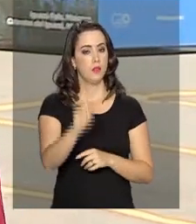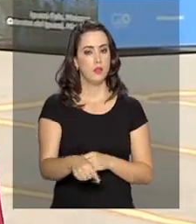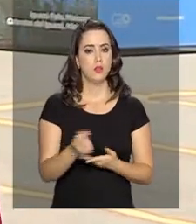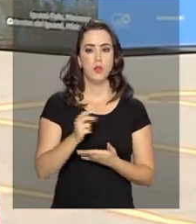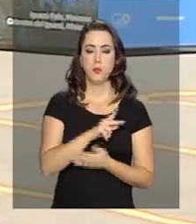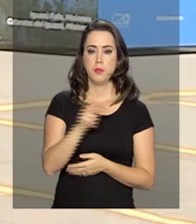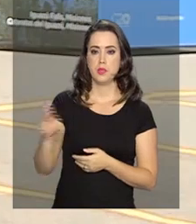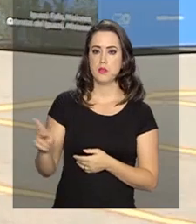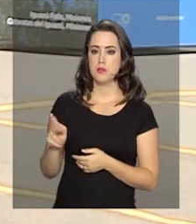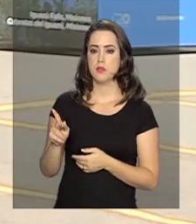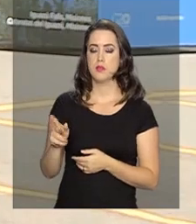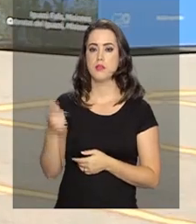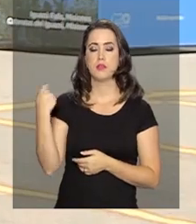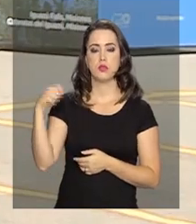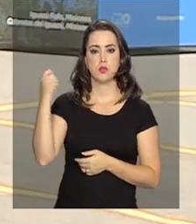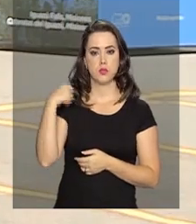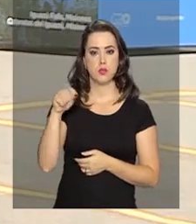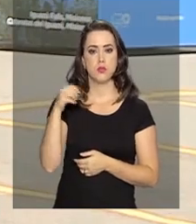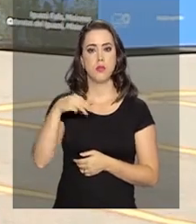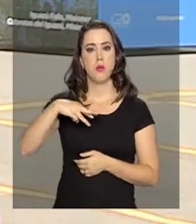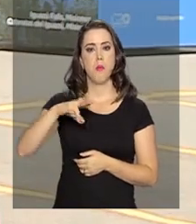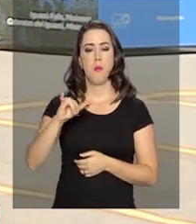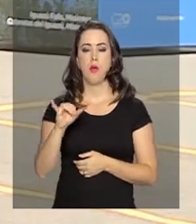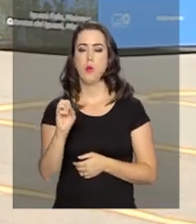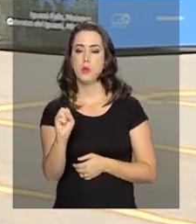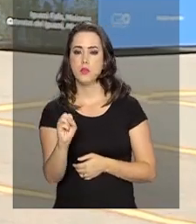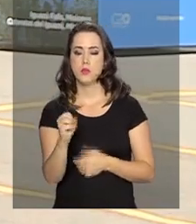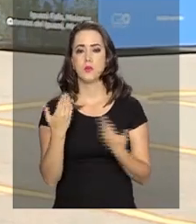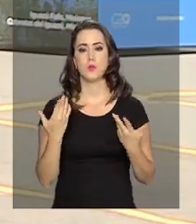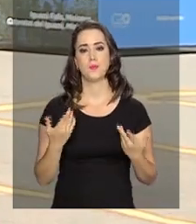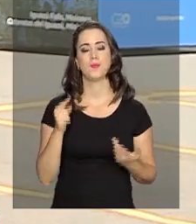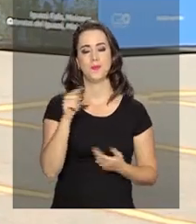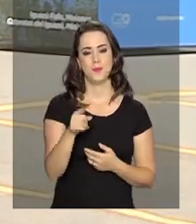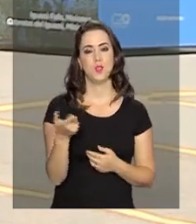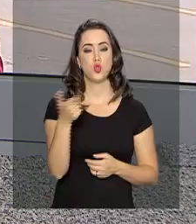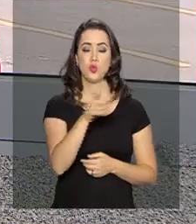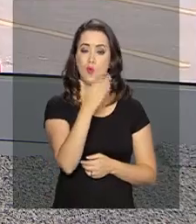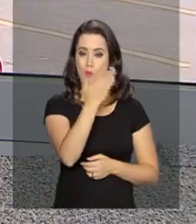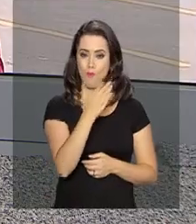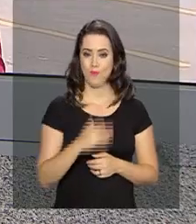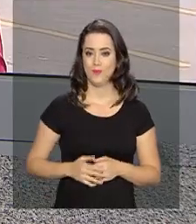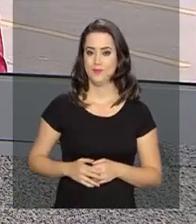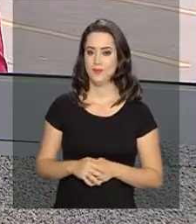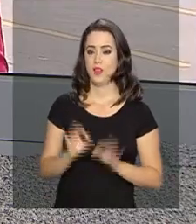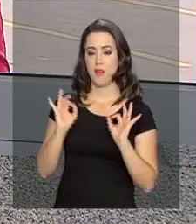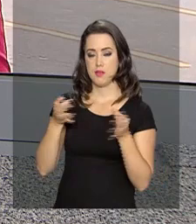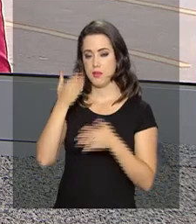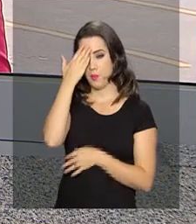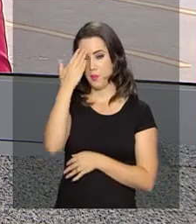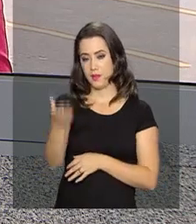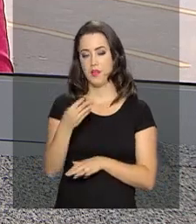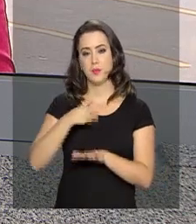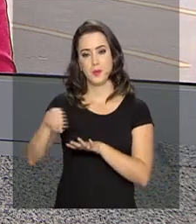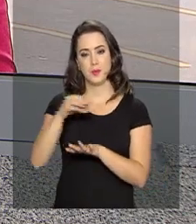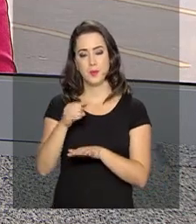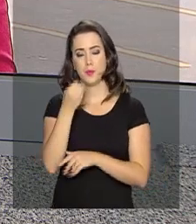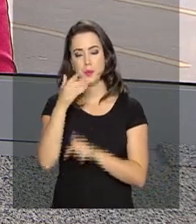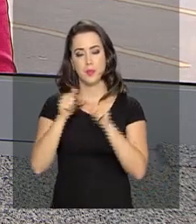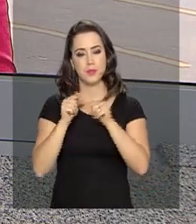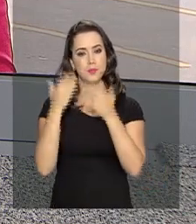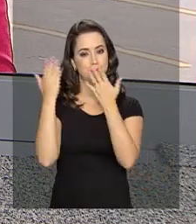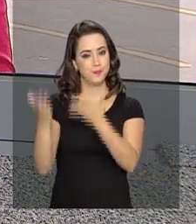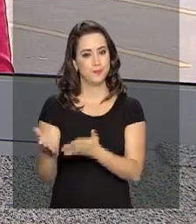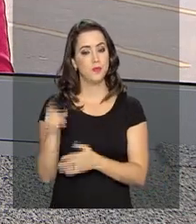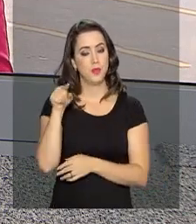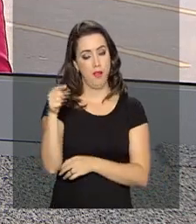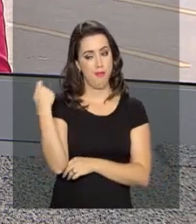pelo presidente argentino Maurício Macri. Volto com você no estúdio, Alessandra. Obrigada, Gabriela, pelas informações e um bom trabalho. Trabalho para